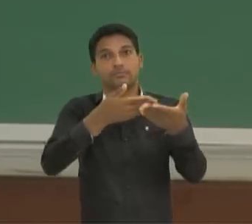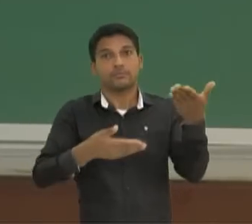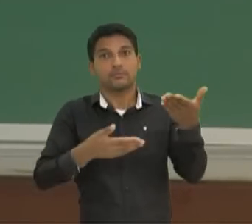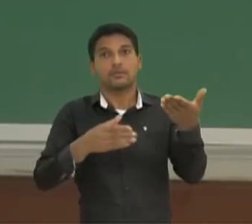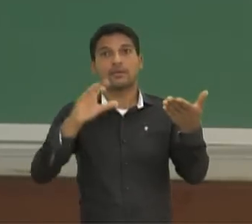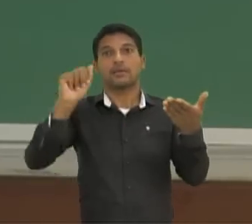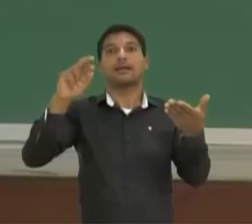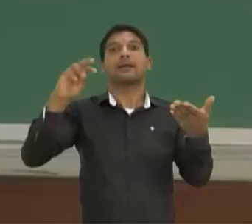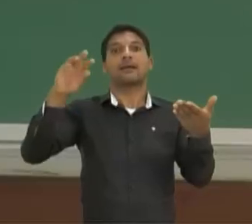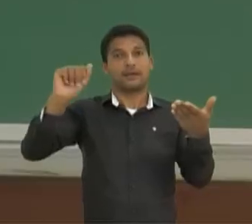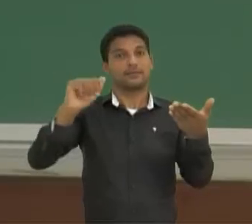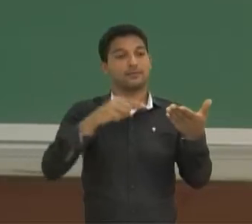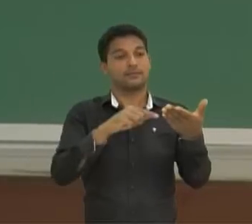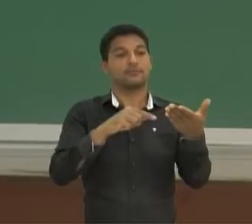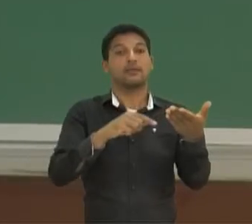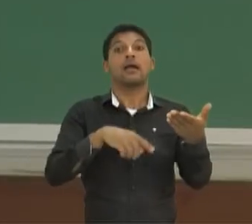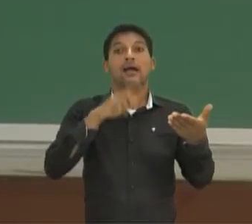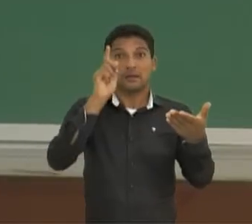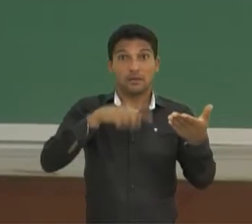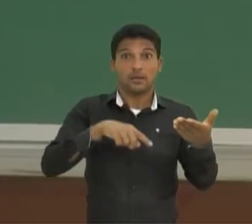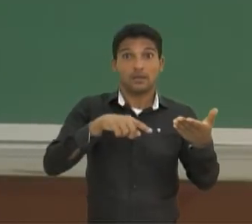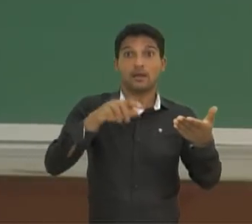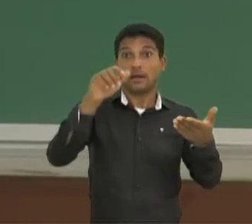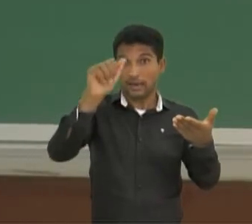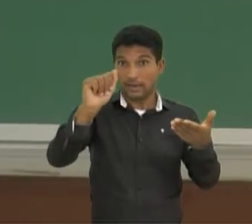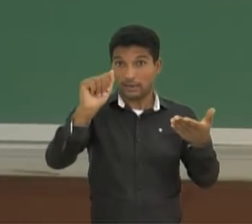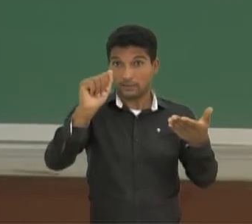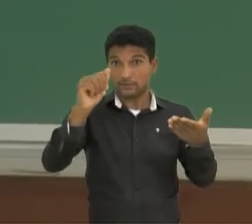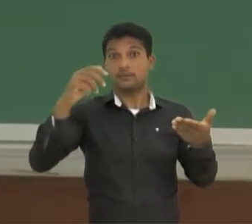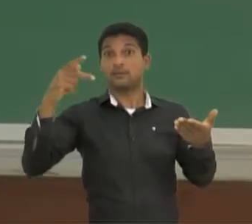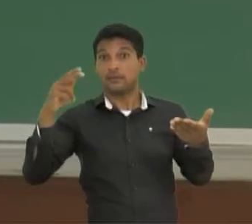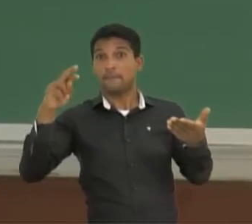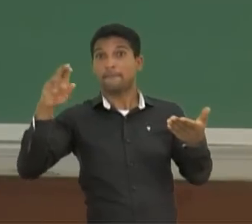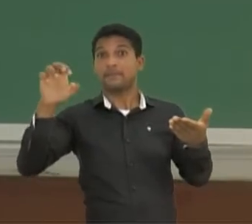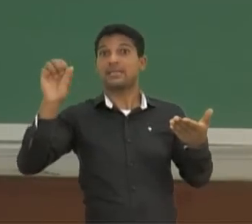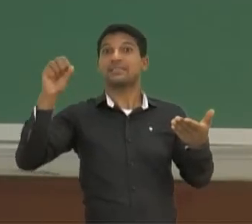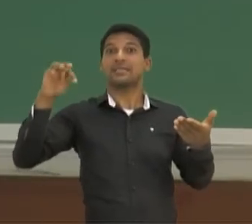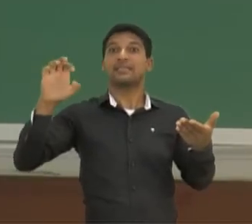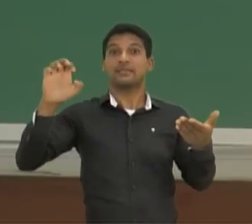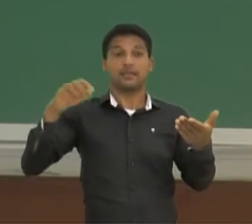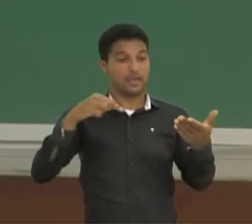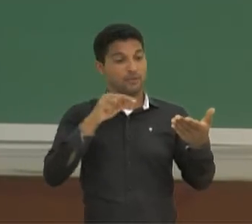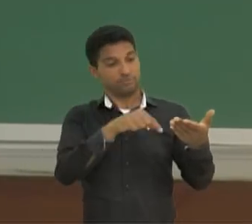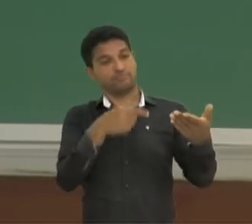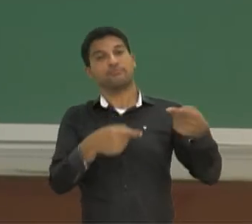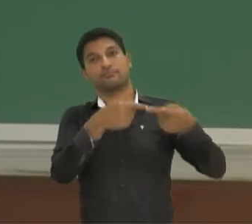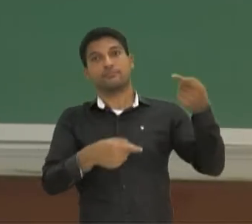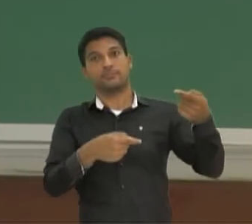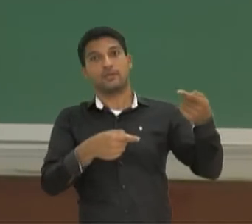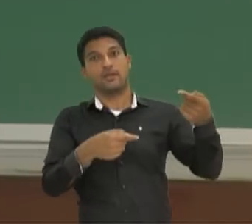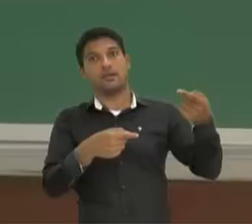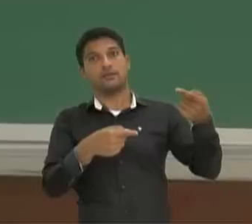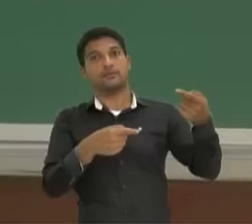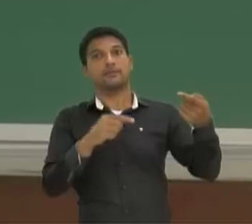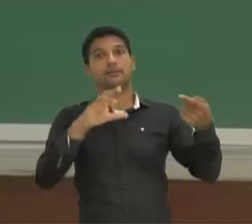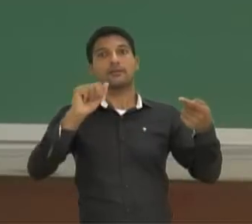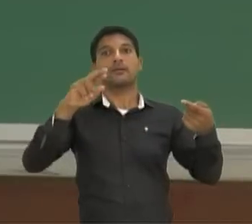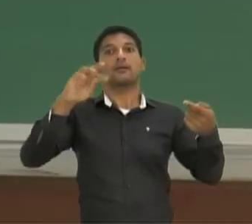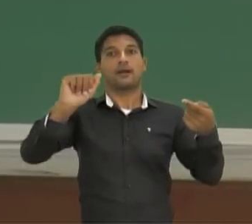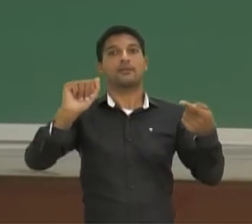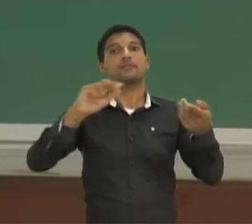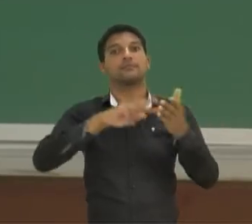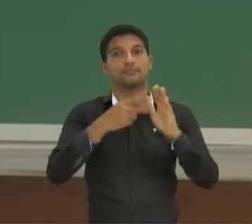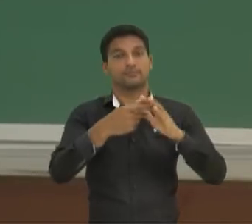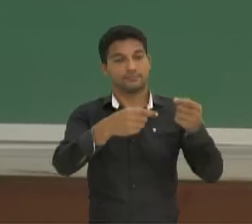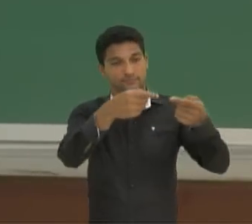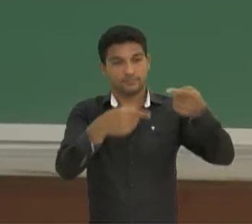carta, é a presente carta ou é a presente reclamação, né? Ele fez o quê? Uma elipse, subentende-se. Então o leitor já sabe que se